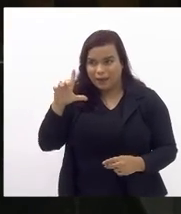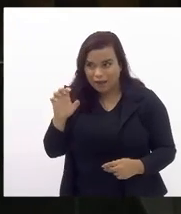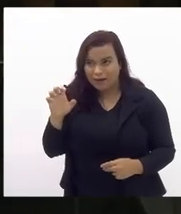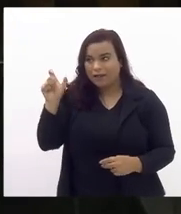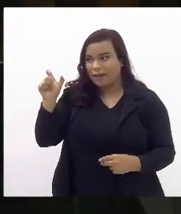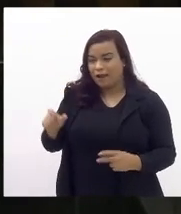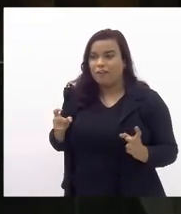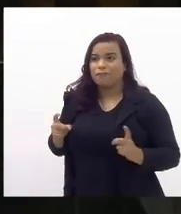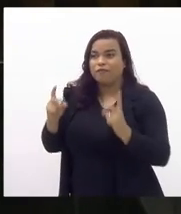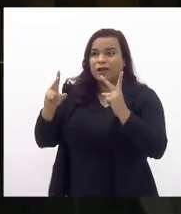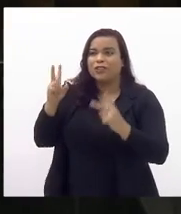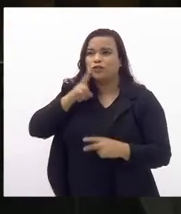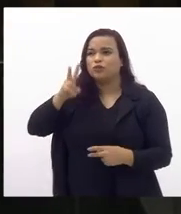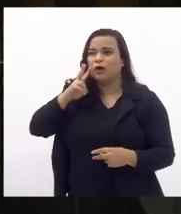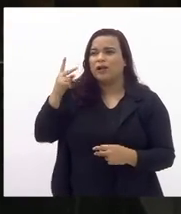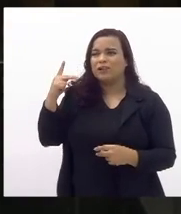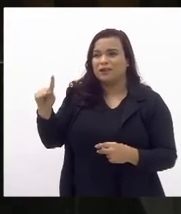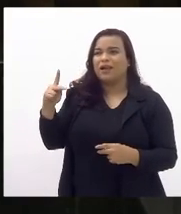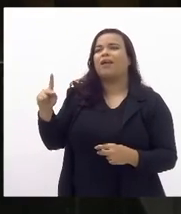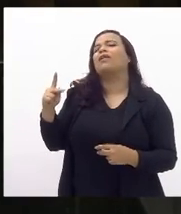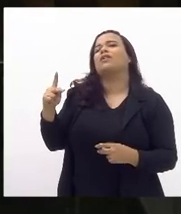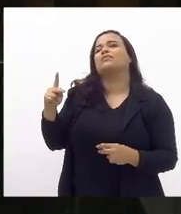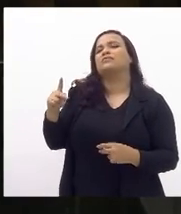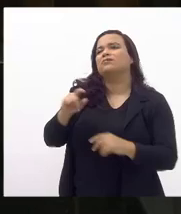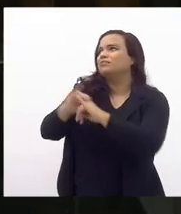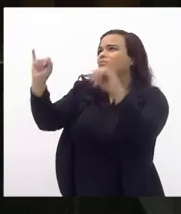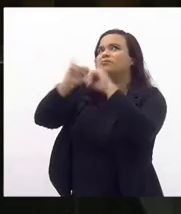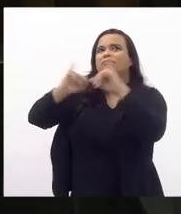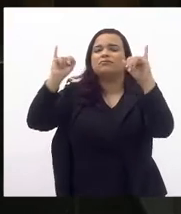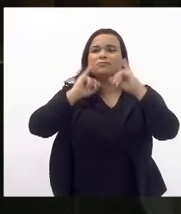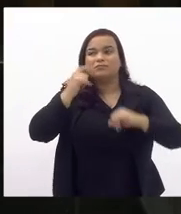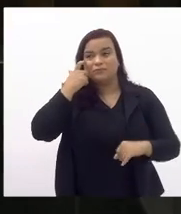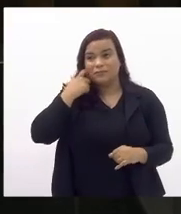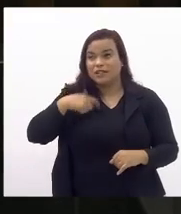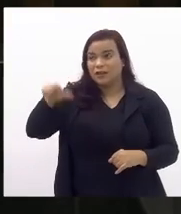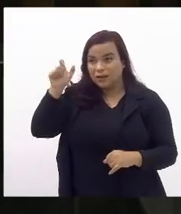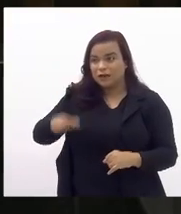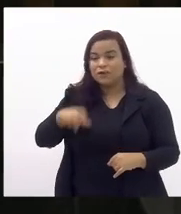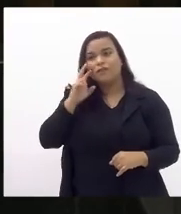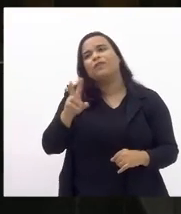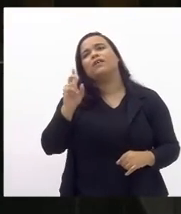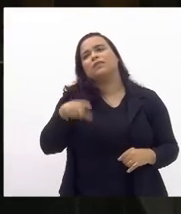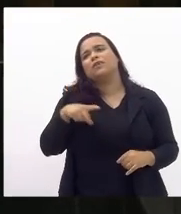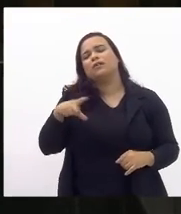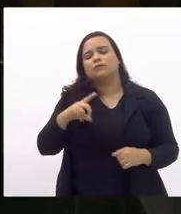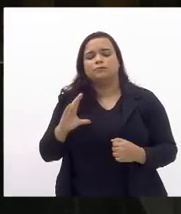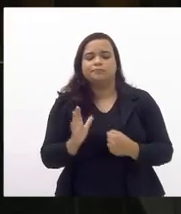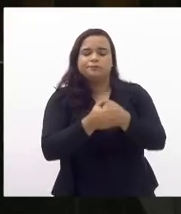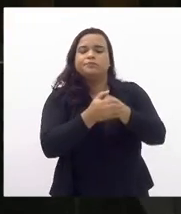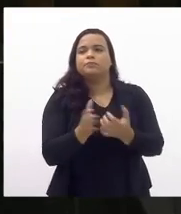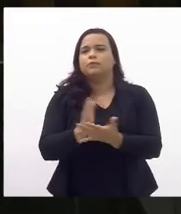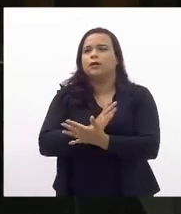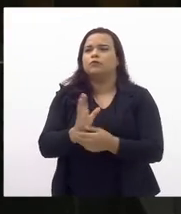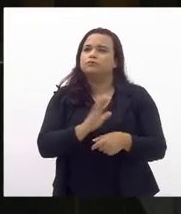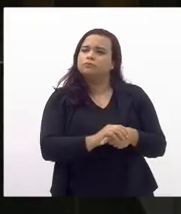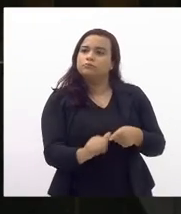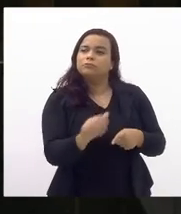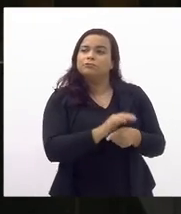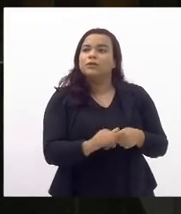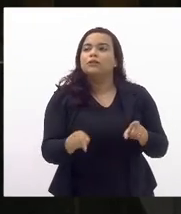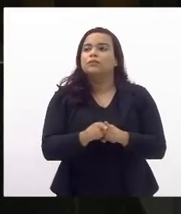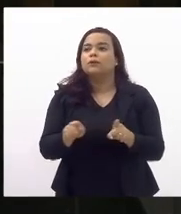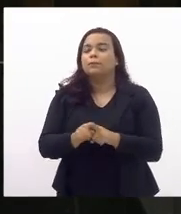se valendo da inocência de alguns, está se valendo do acobertamento de outros e boa parte da imprensa